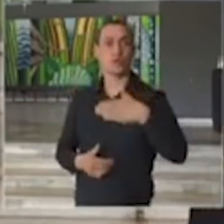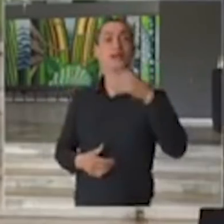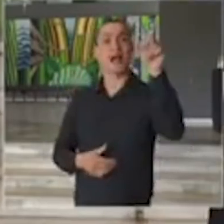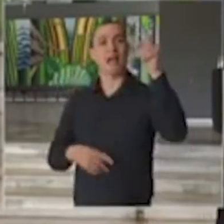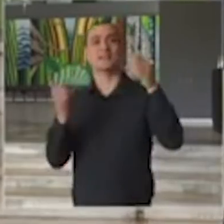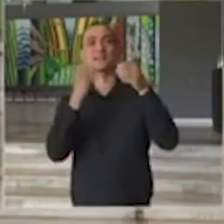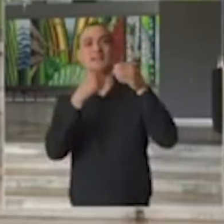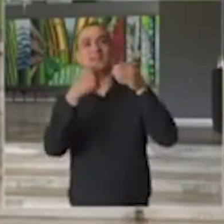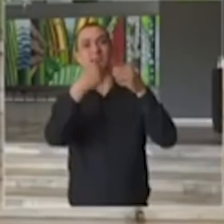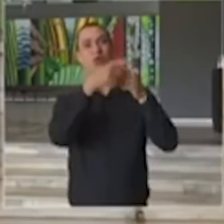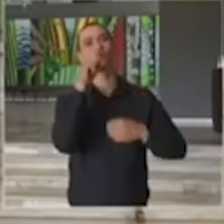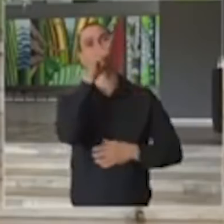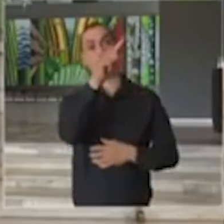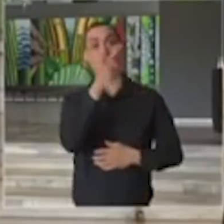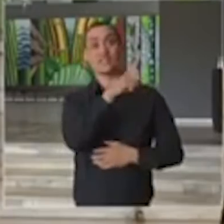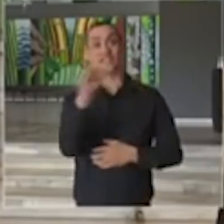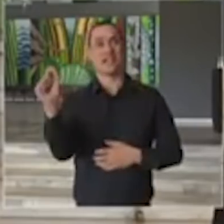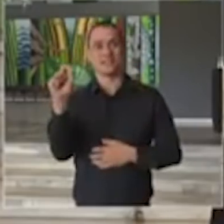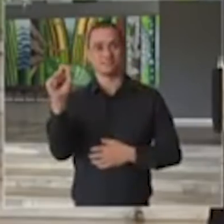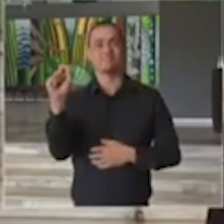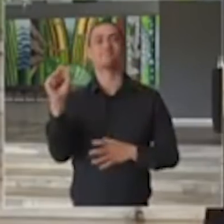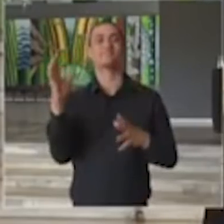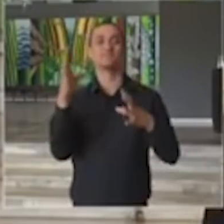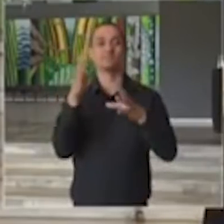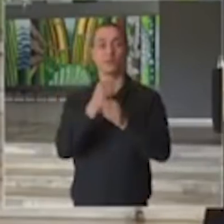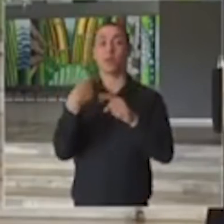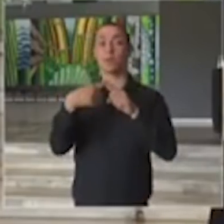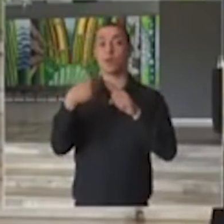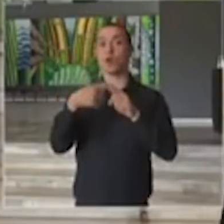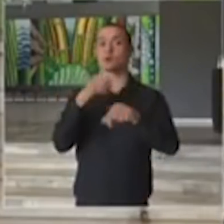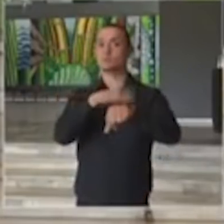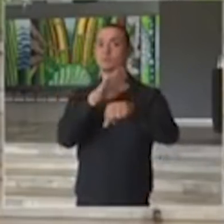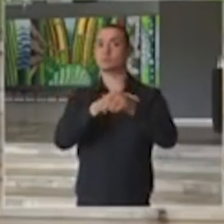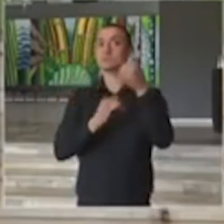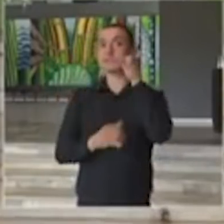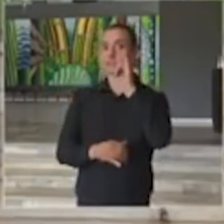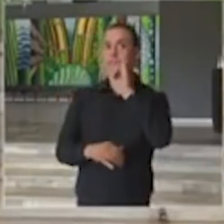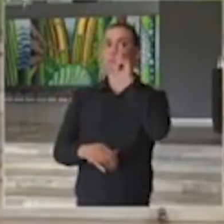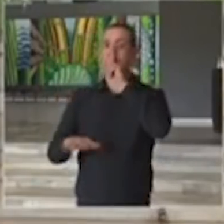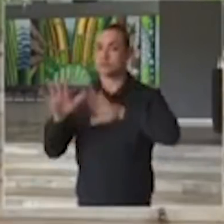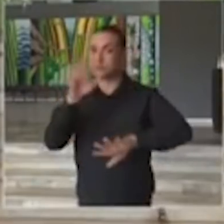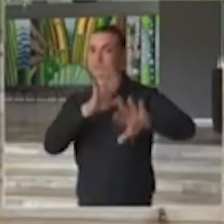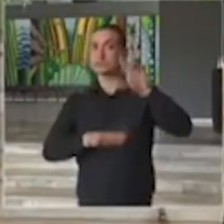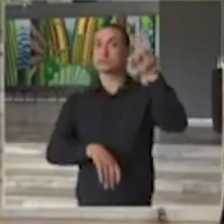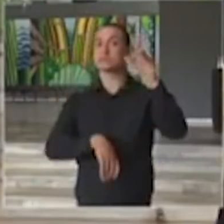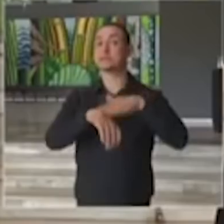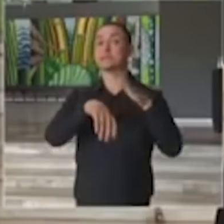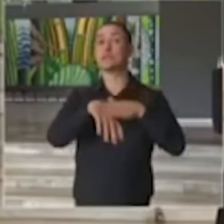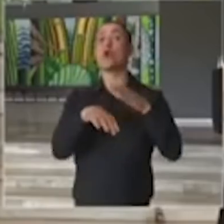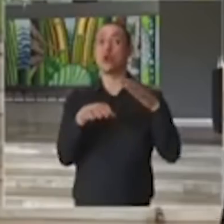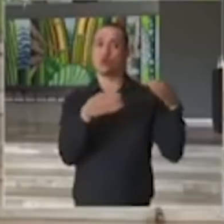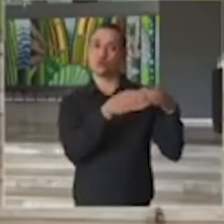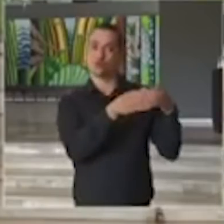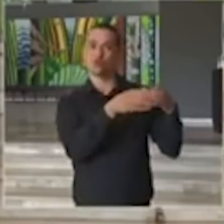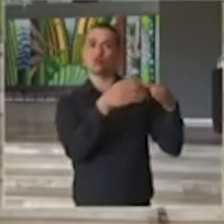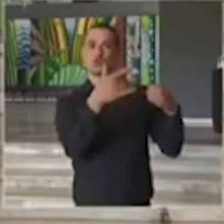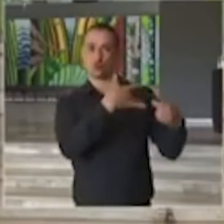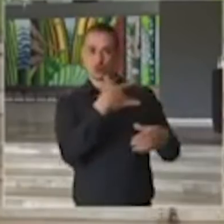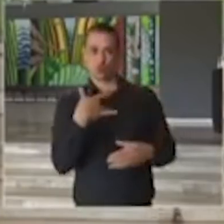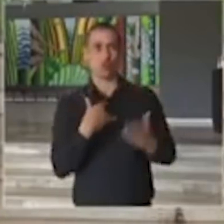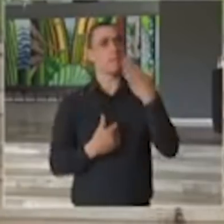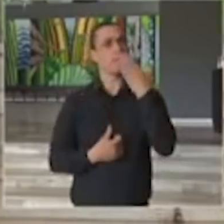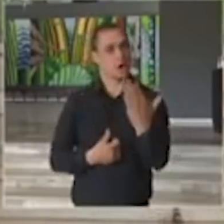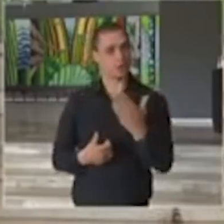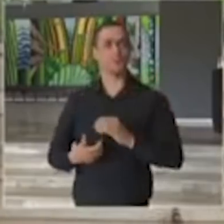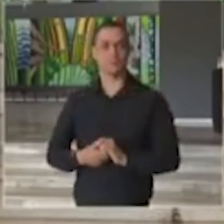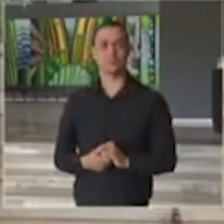no interior do estado de são paulo com uma medida preventiva e de cautela sob orientação do comitê